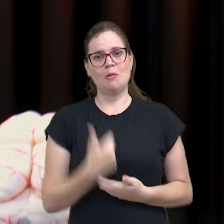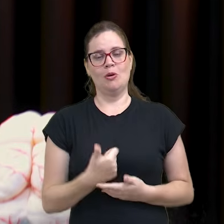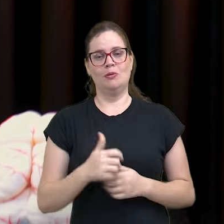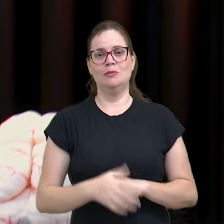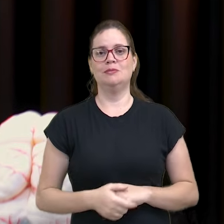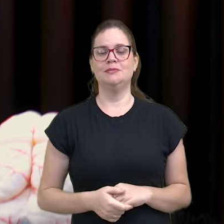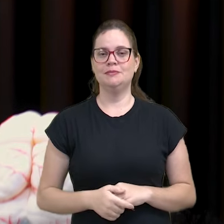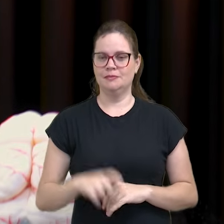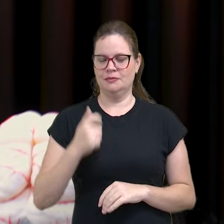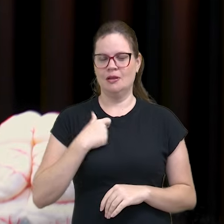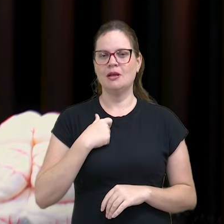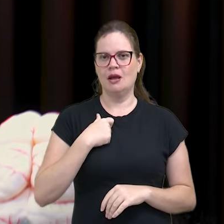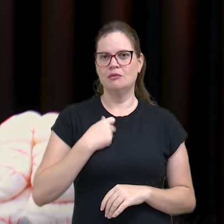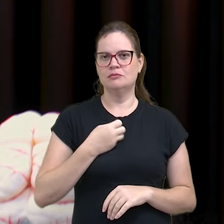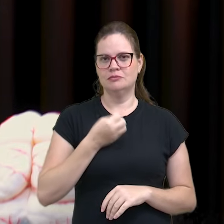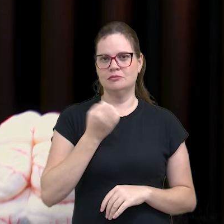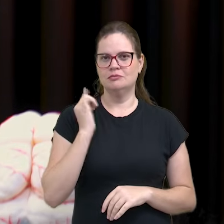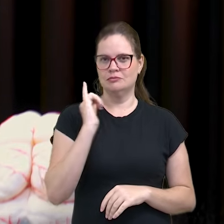recompensa, é prazeroso.